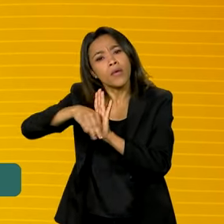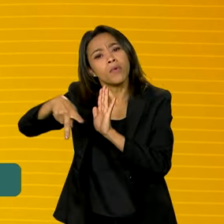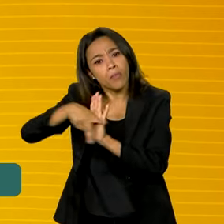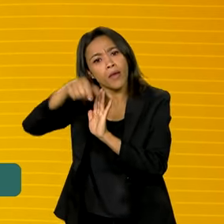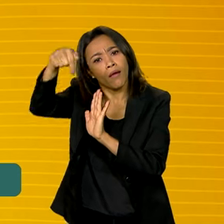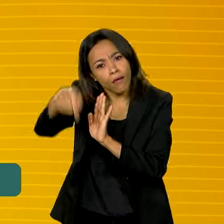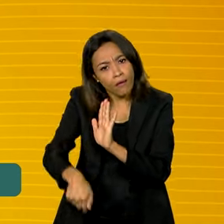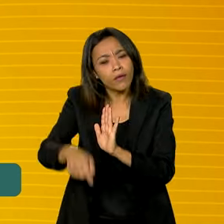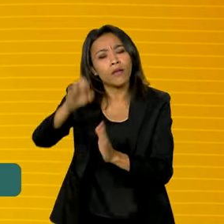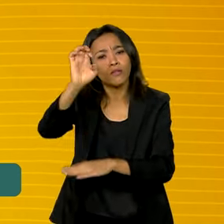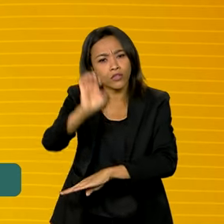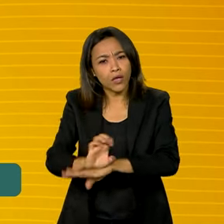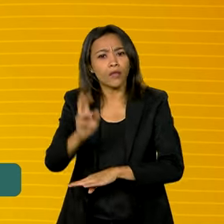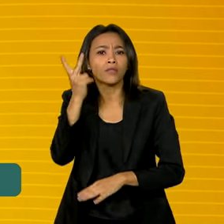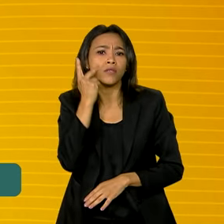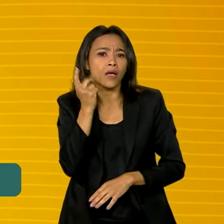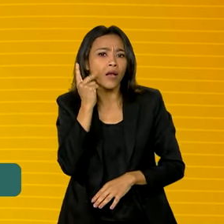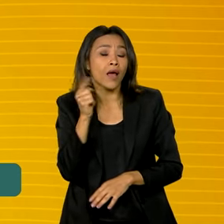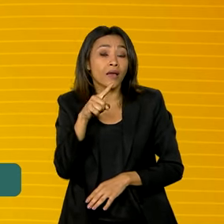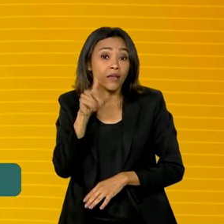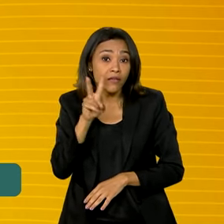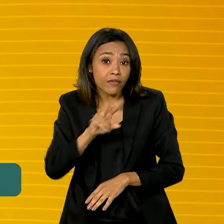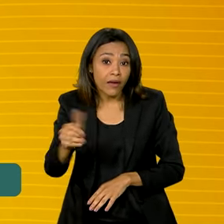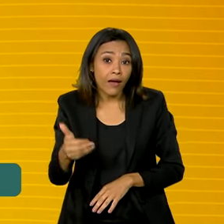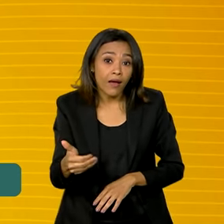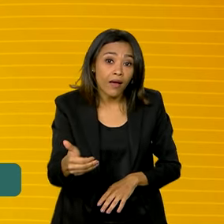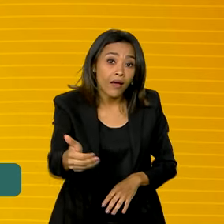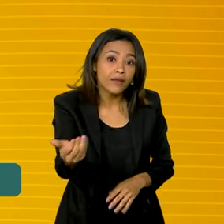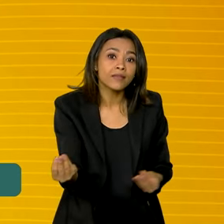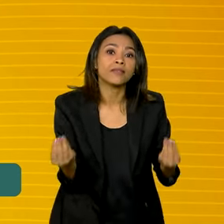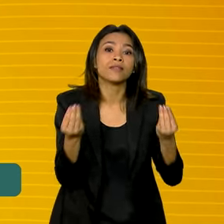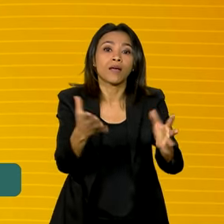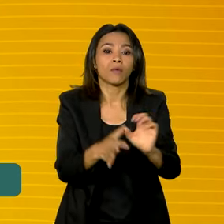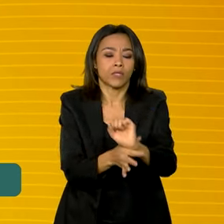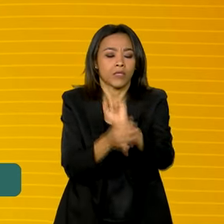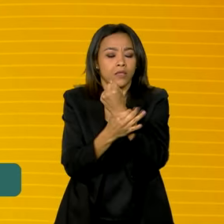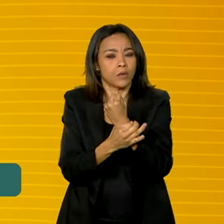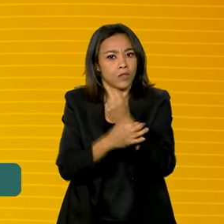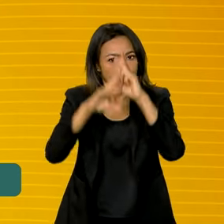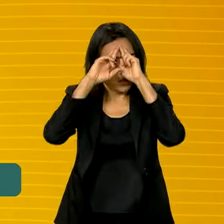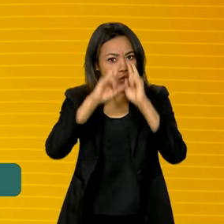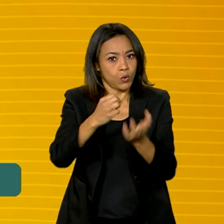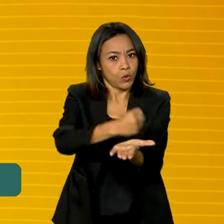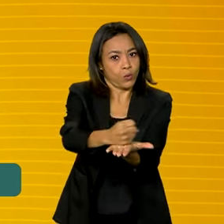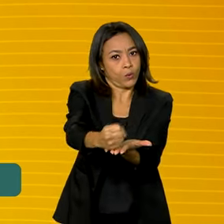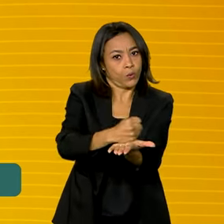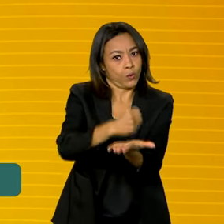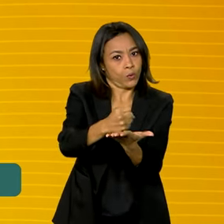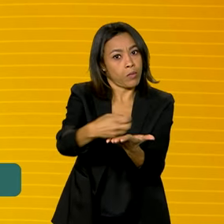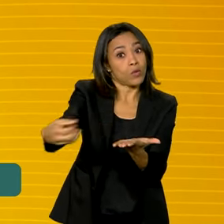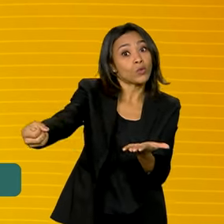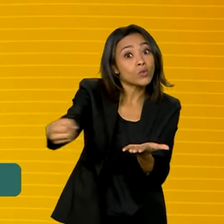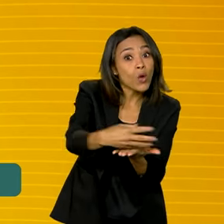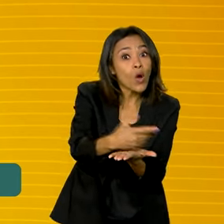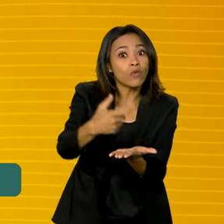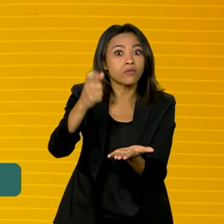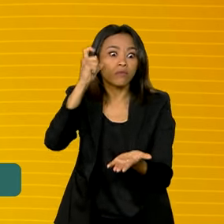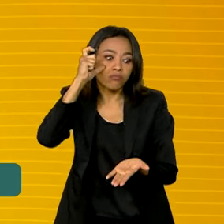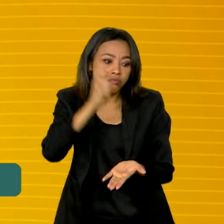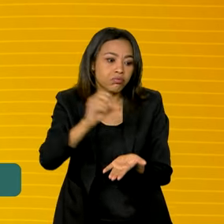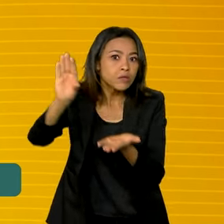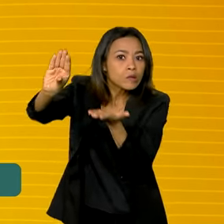Ceará, que vai trazer mais previsibilidade, segurança jurídica para os novos investimentos no